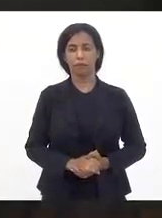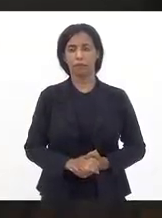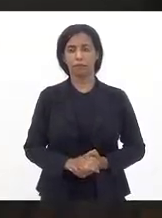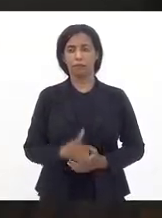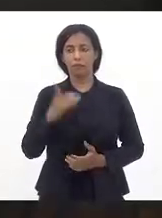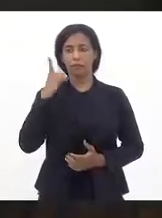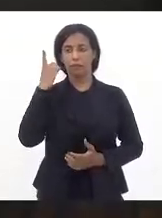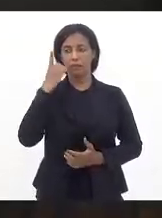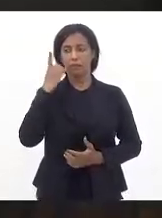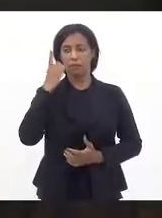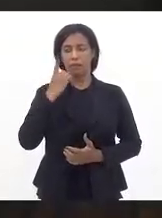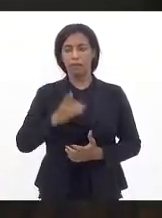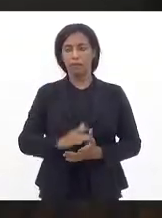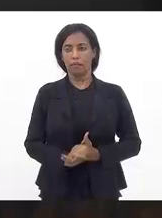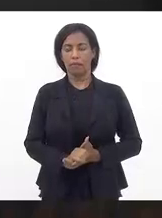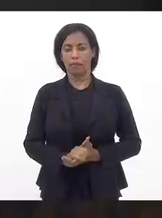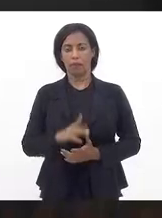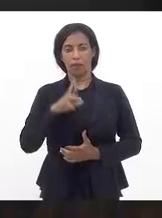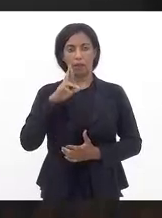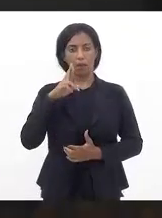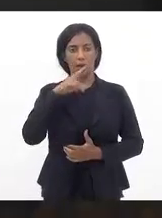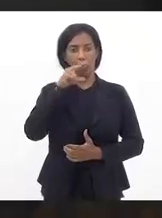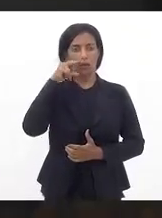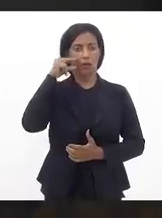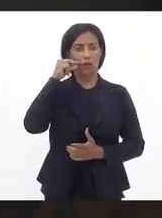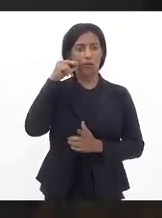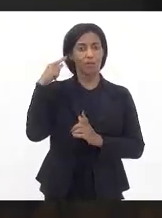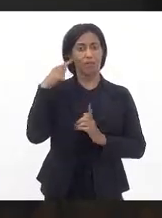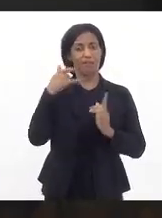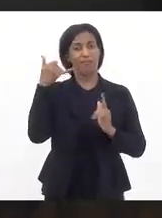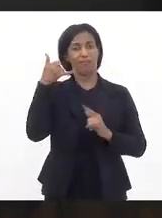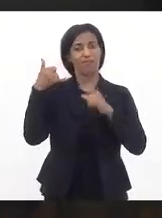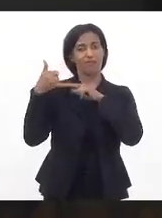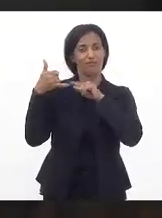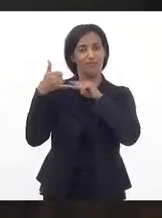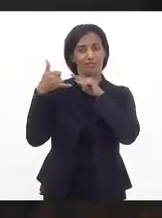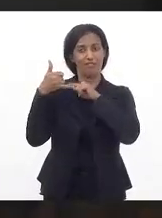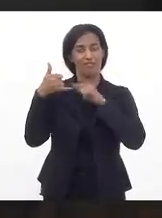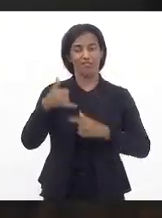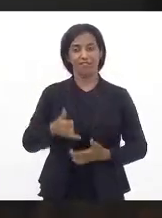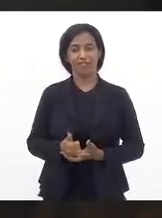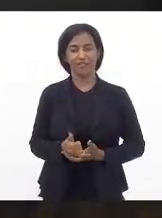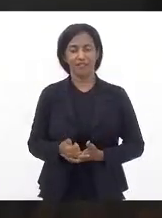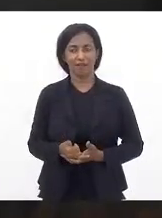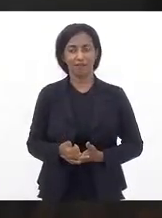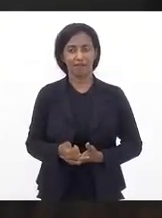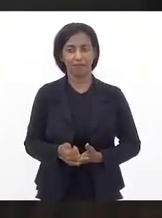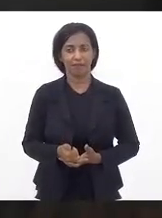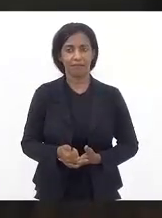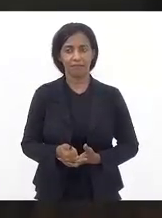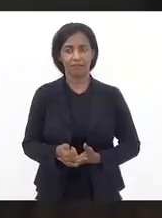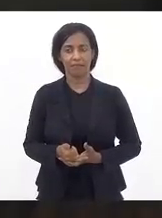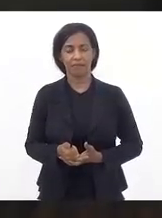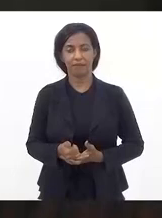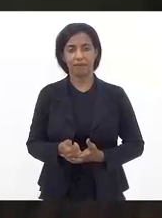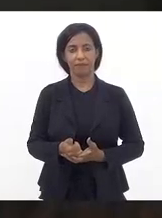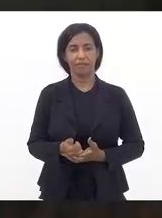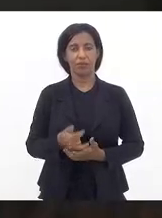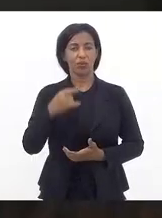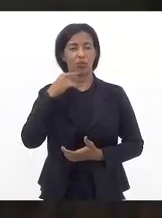o deputado rosenverg Reis que está aqui na linha eu vou